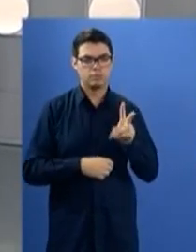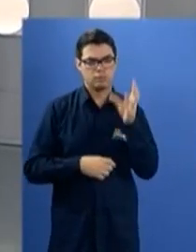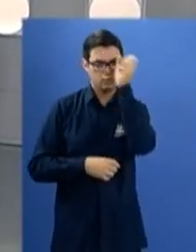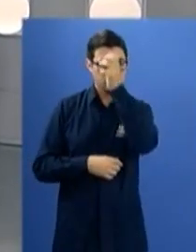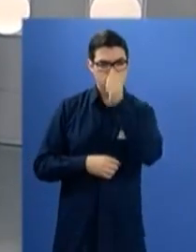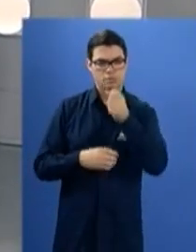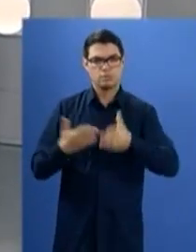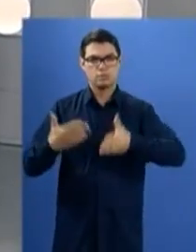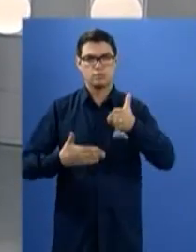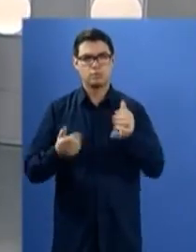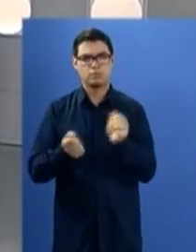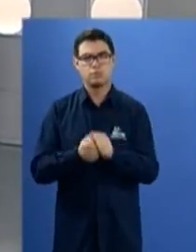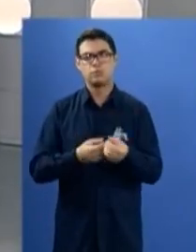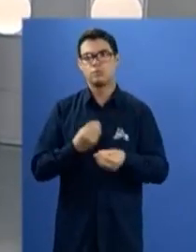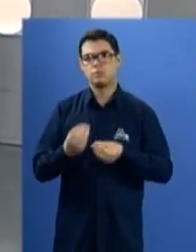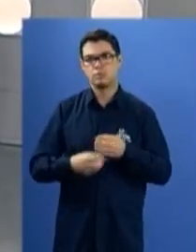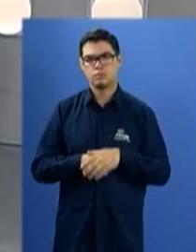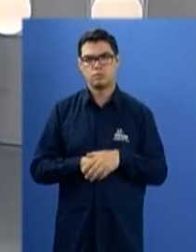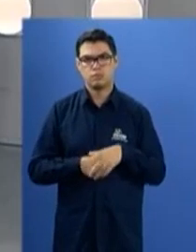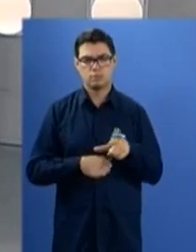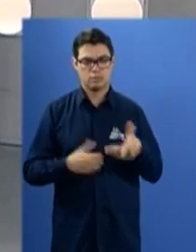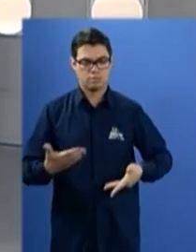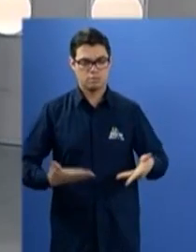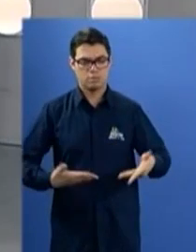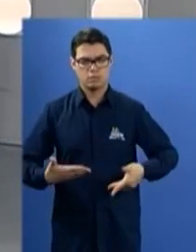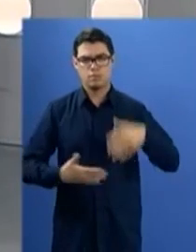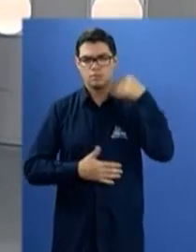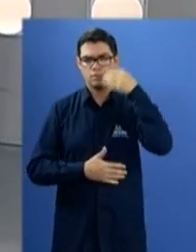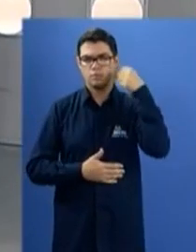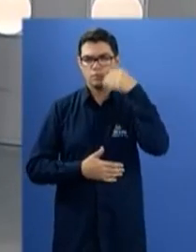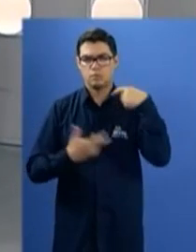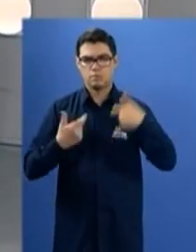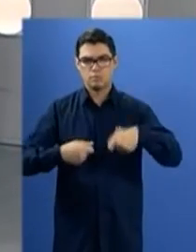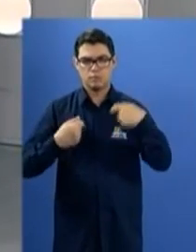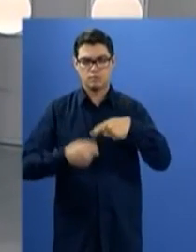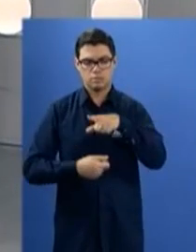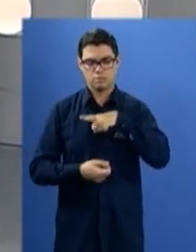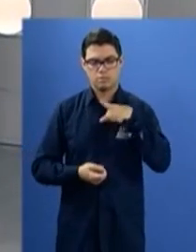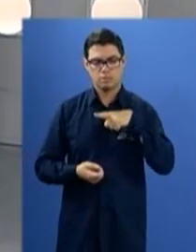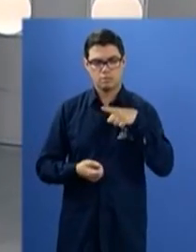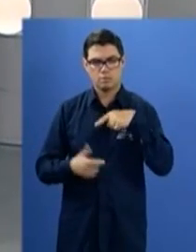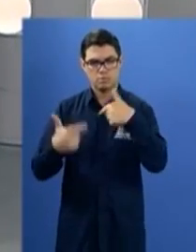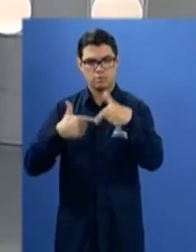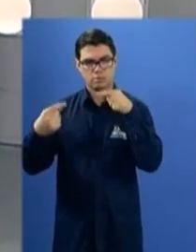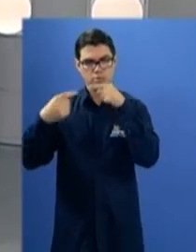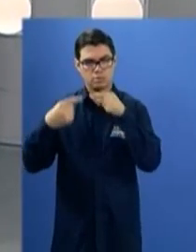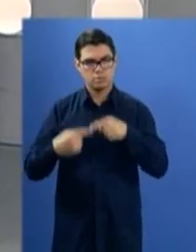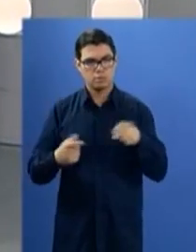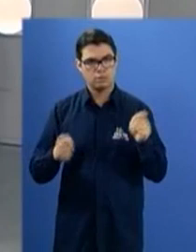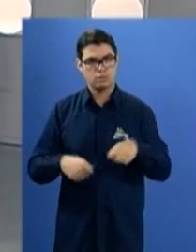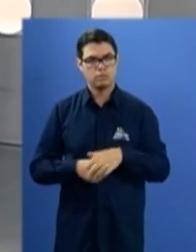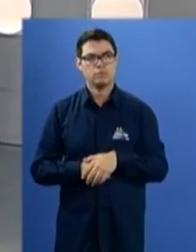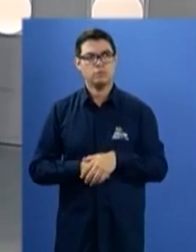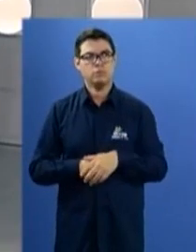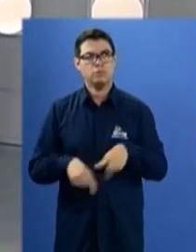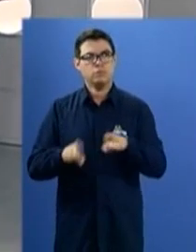operar o equipamento? O operador possui uma experiência necessária, compatível com aquela tarefa? E